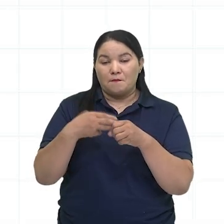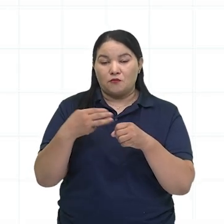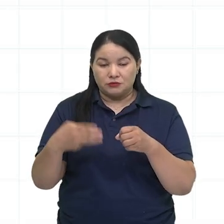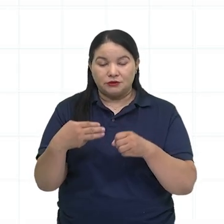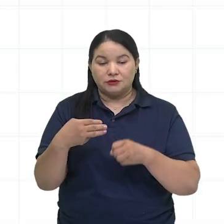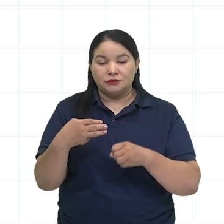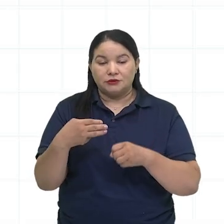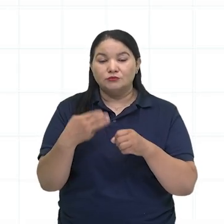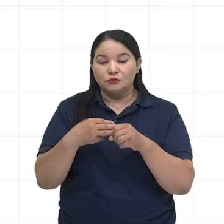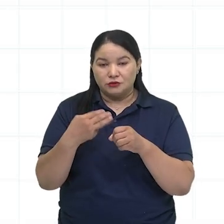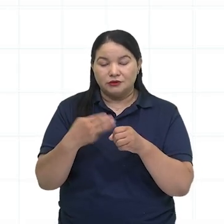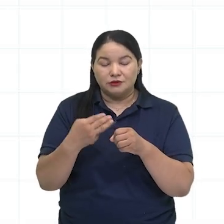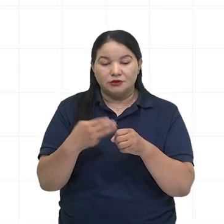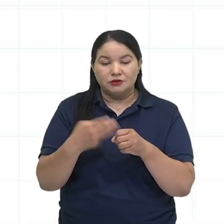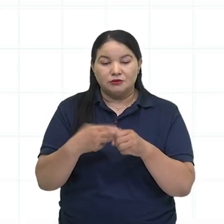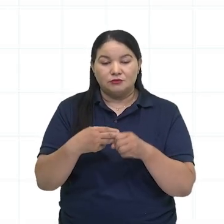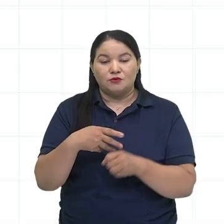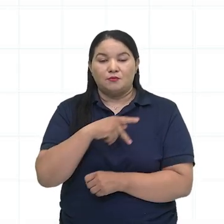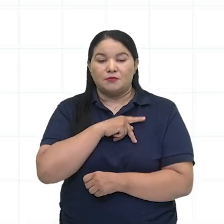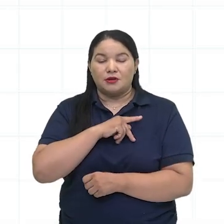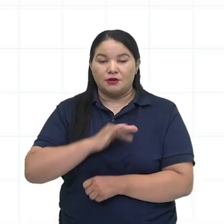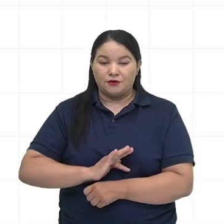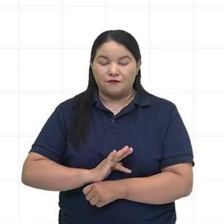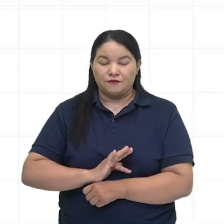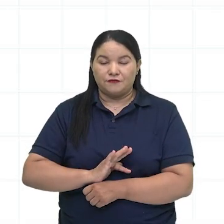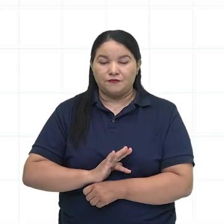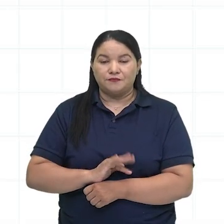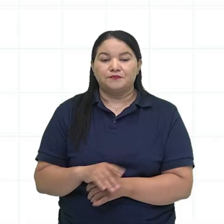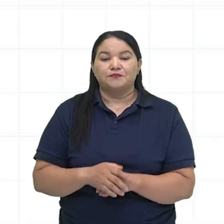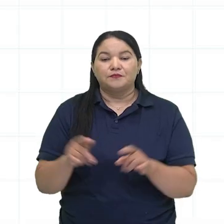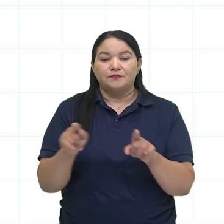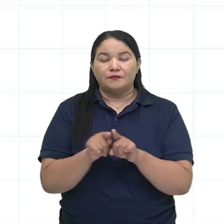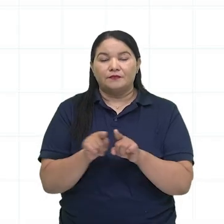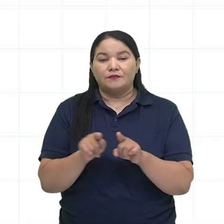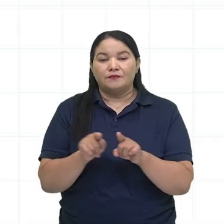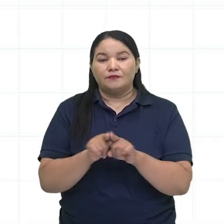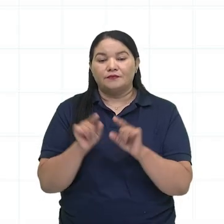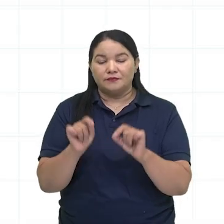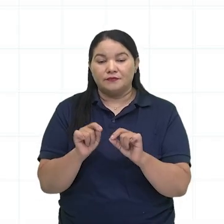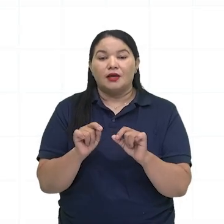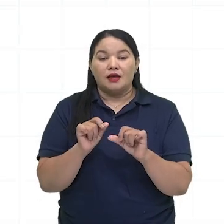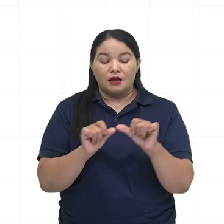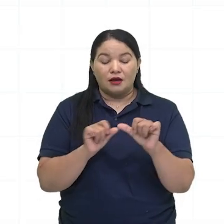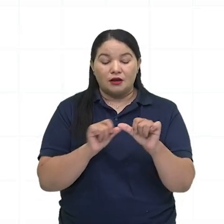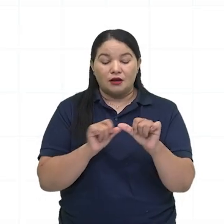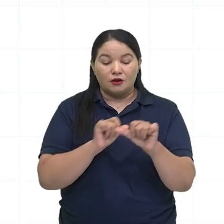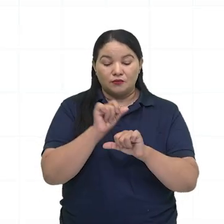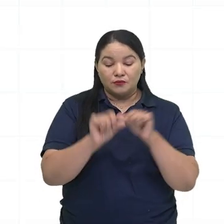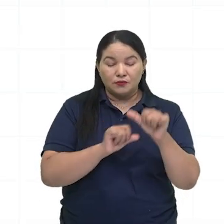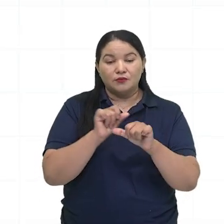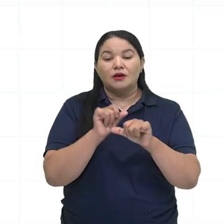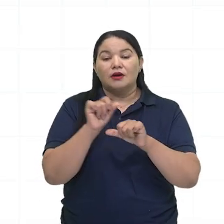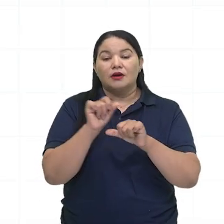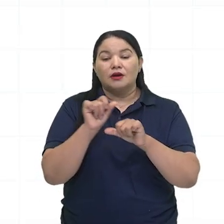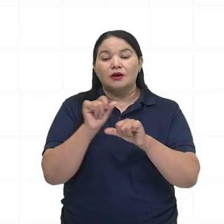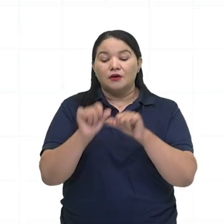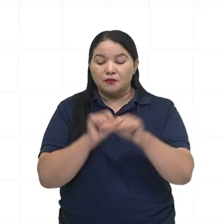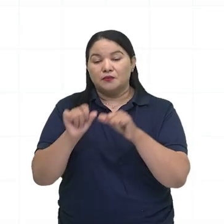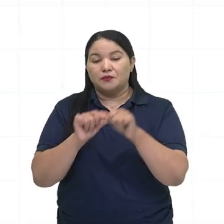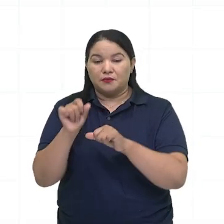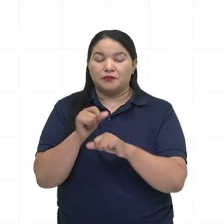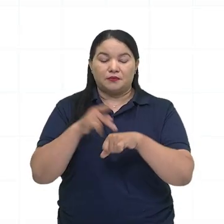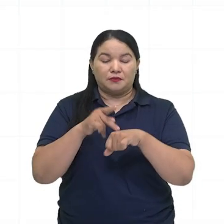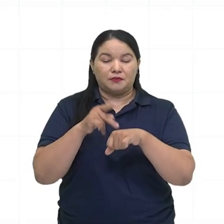isso, vocês estão entendendo que há um ciclo, né, das rochas. Então, nas